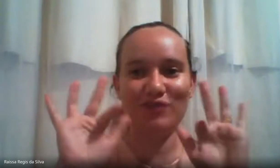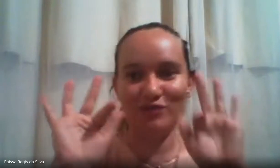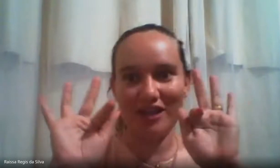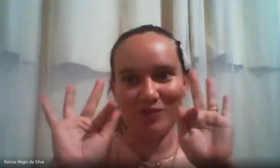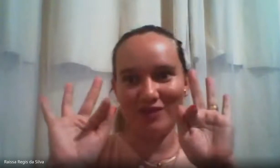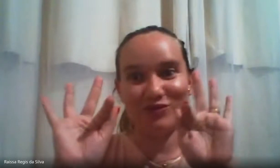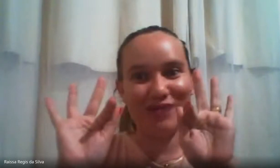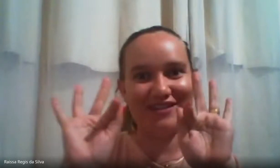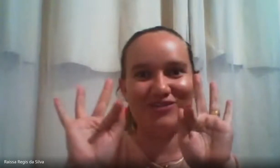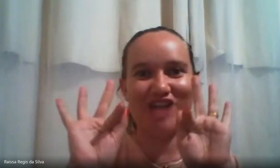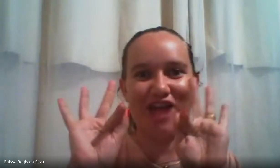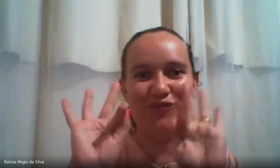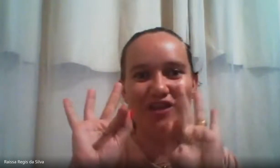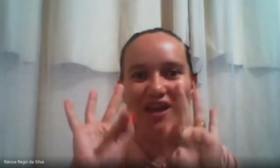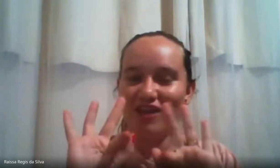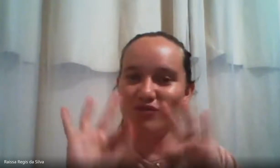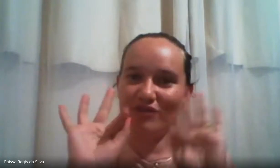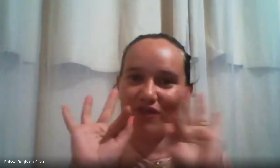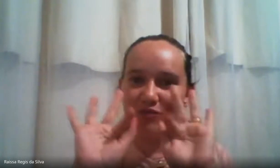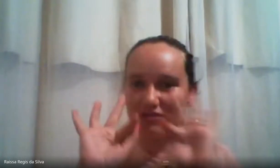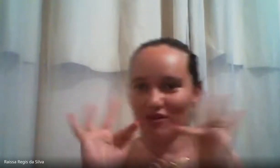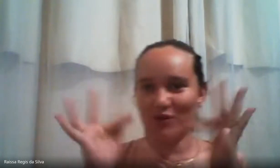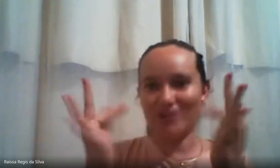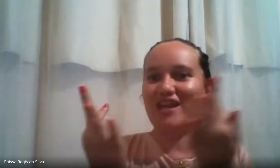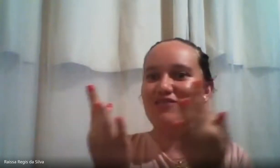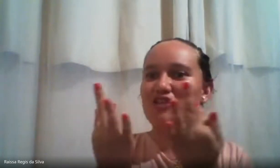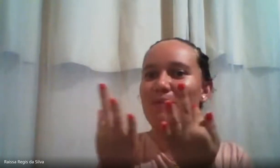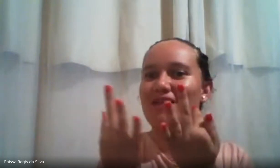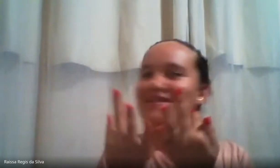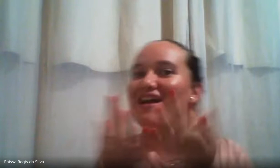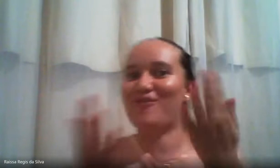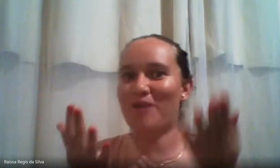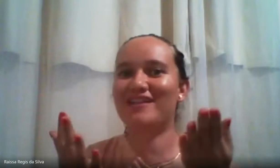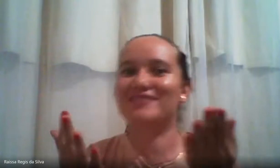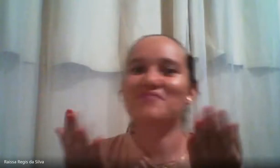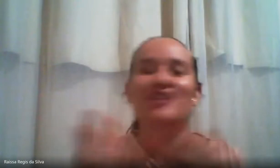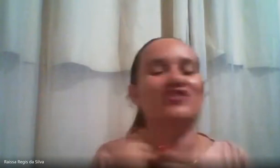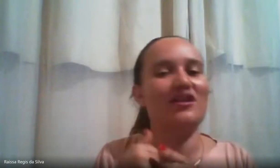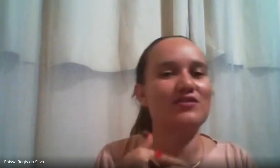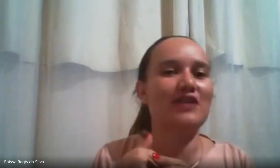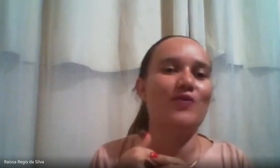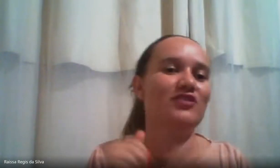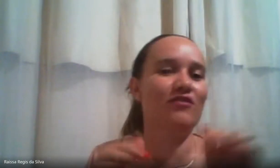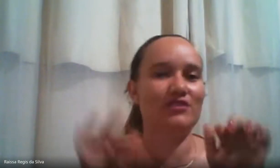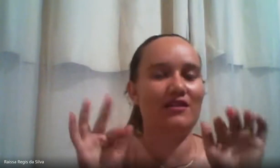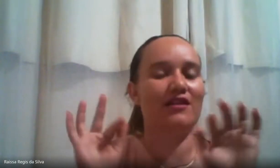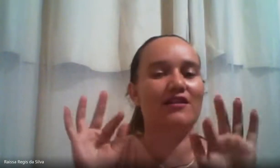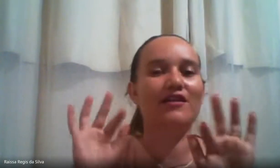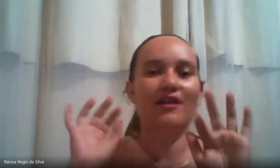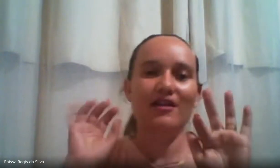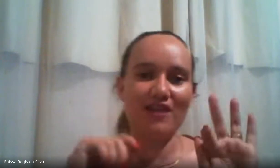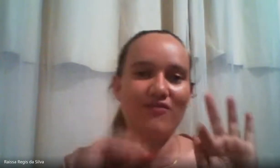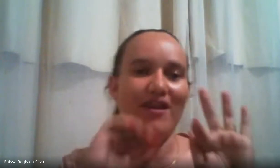Você vê o dedo mais ou menos no desenho de F. E você vê um círculo assim, aí você já pensa, ah, é família. Já no sign write, não. Você teria